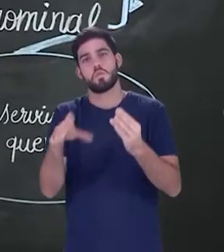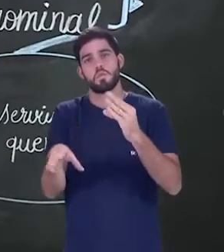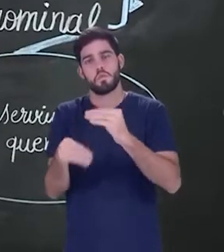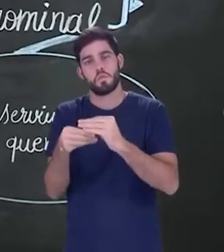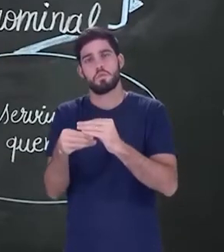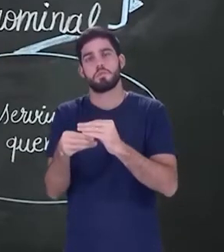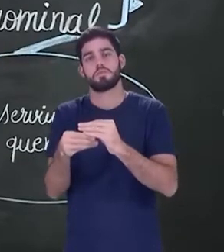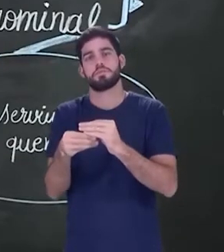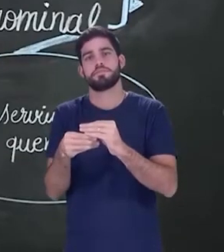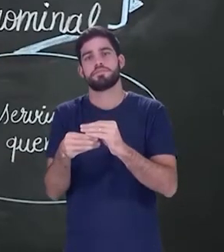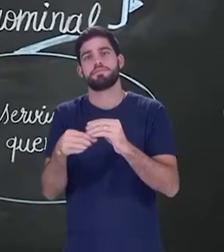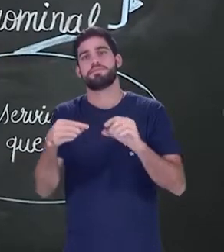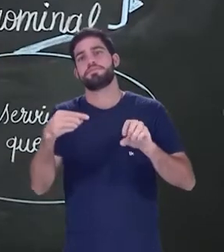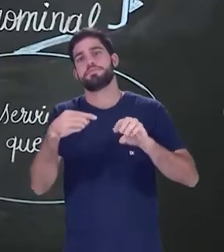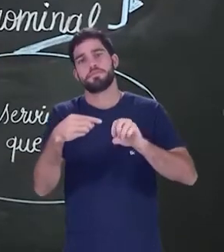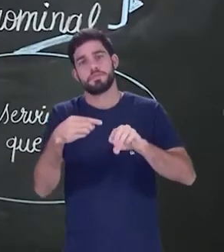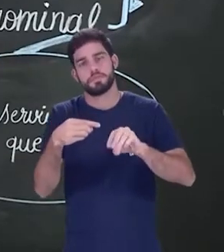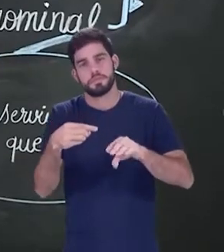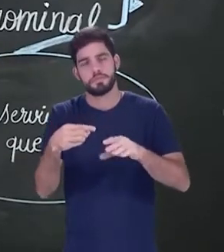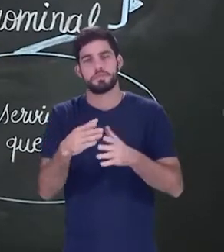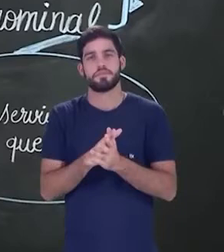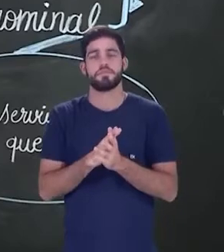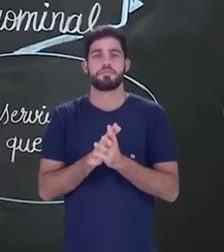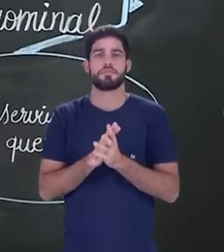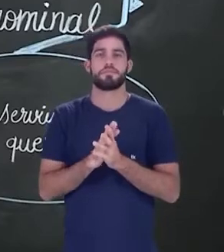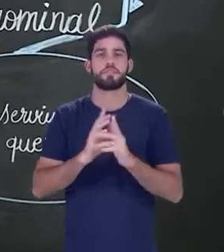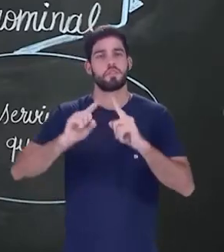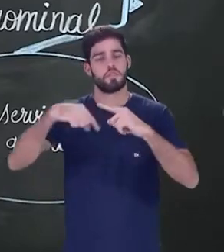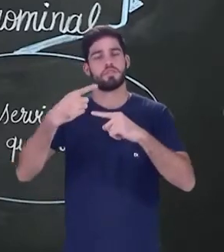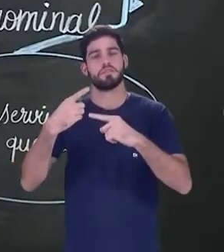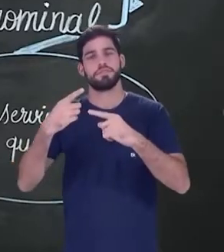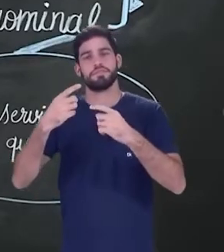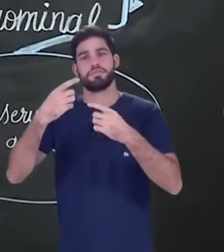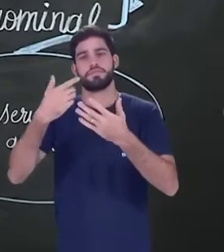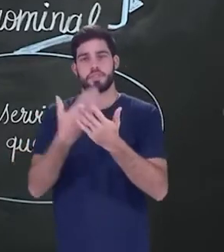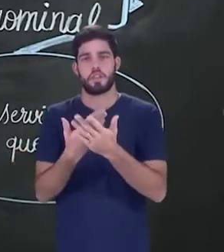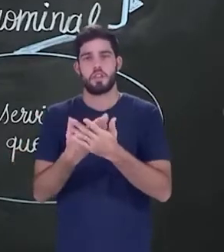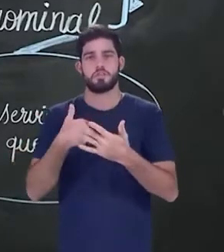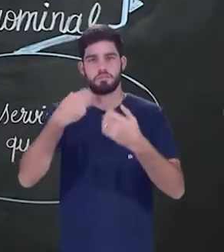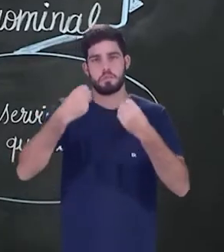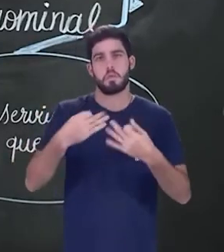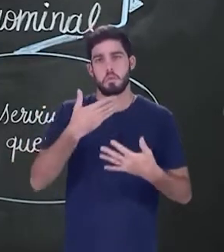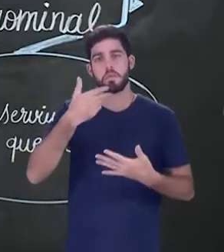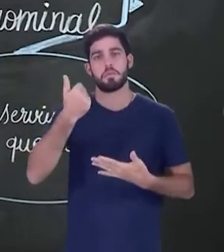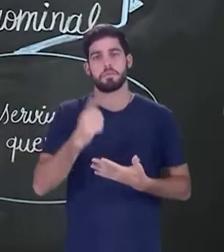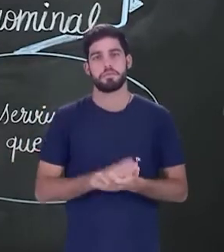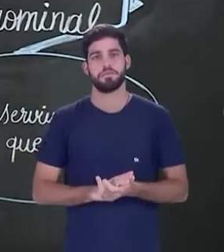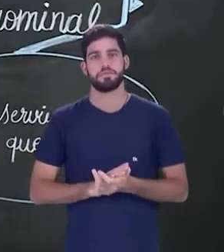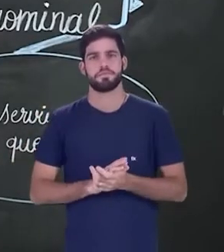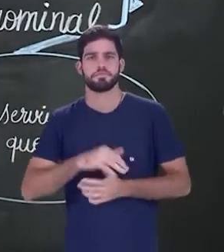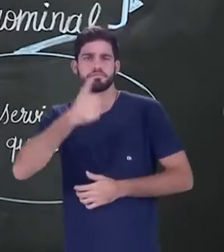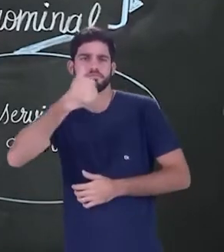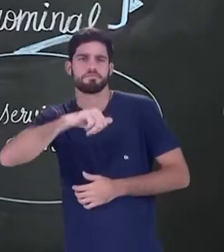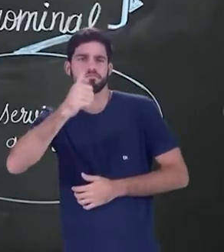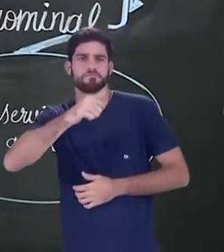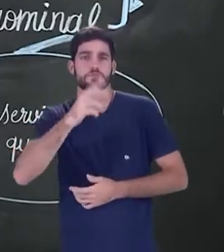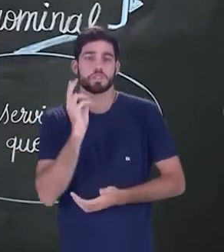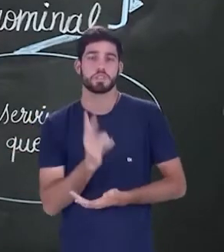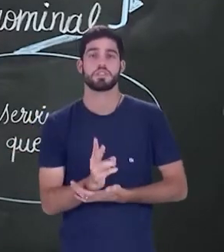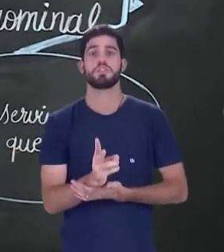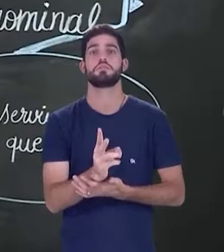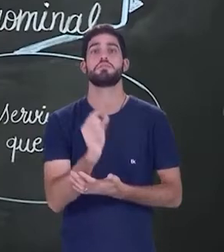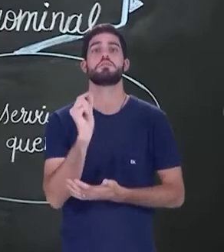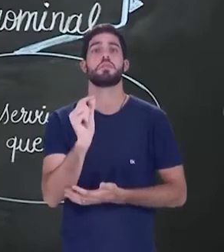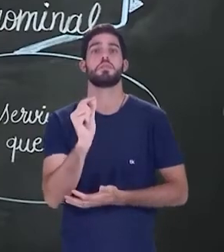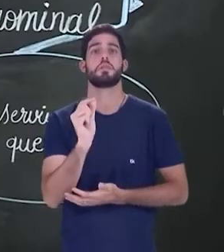gente chama de objeto, objeto direto, objeto indireto, que é o tema de outra aula. Analise, então, sempre a palavra-chave